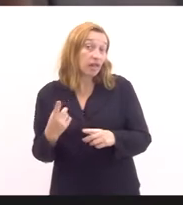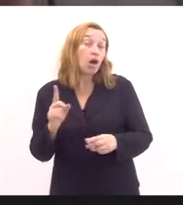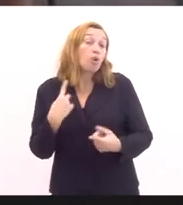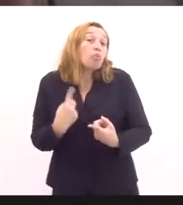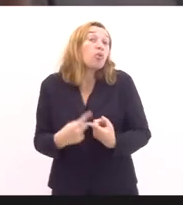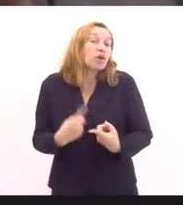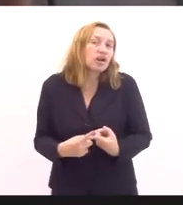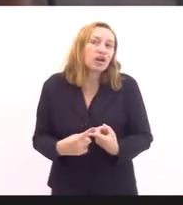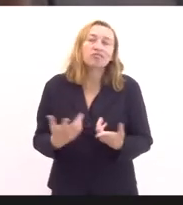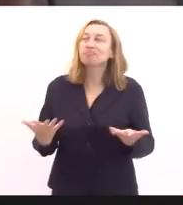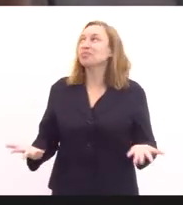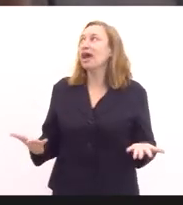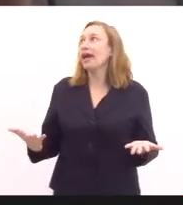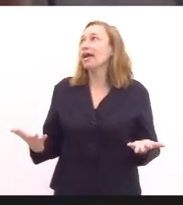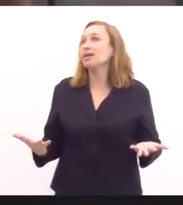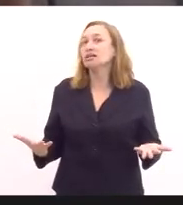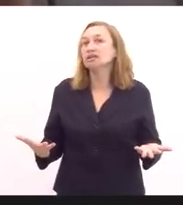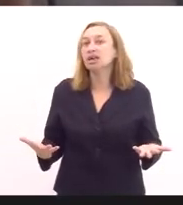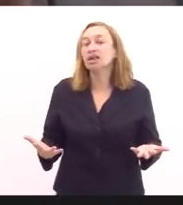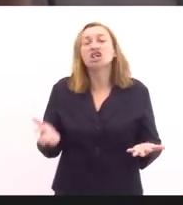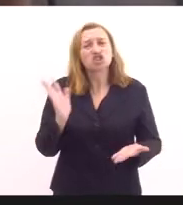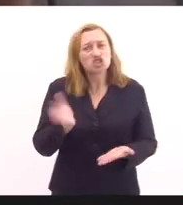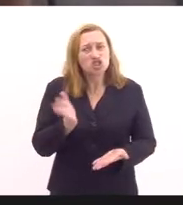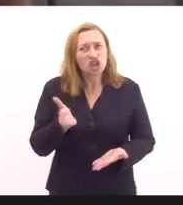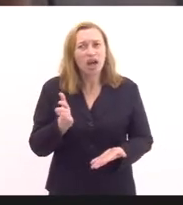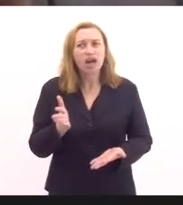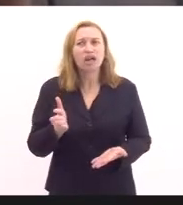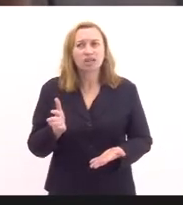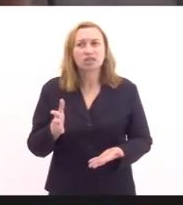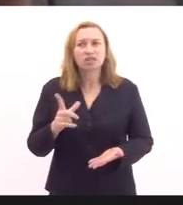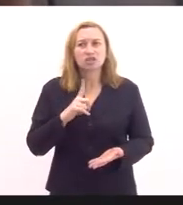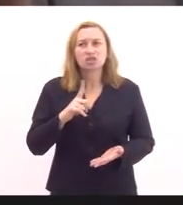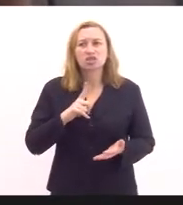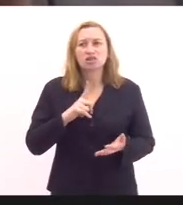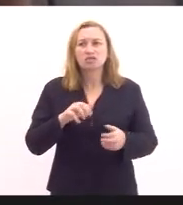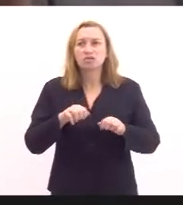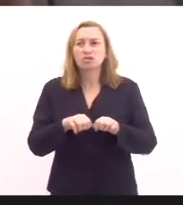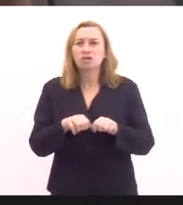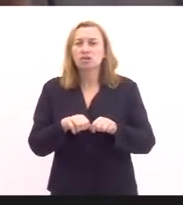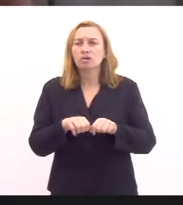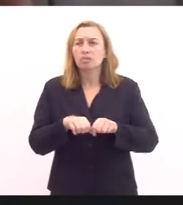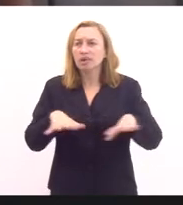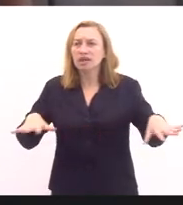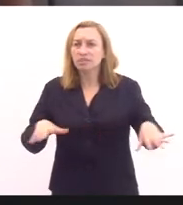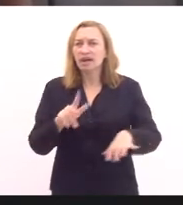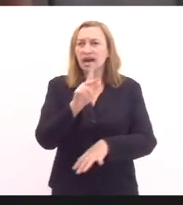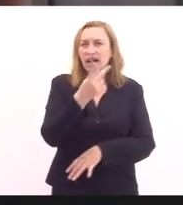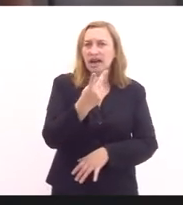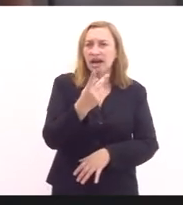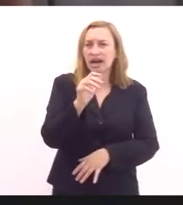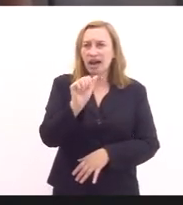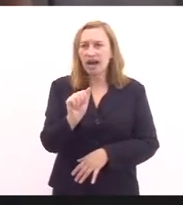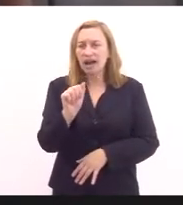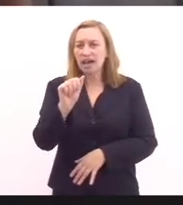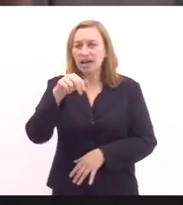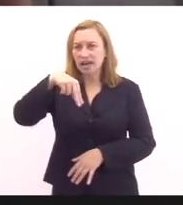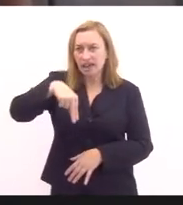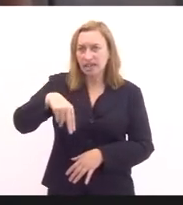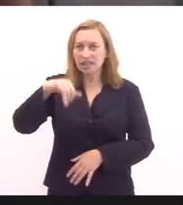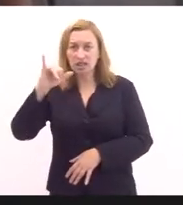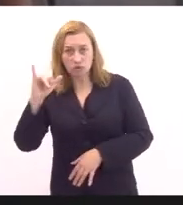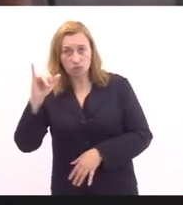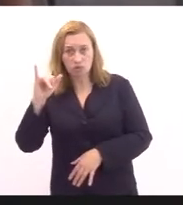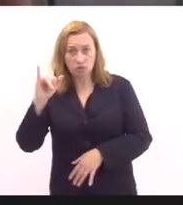porque é a gente já tinha passado numa poderia de H1 N1 né que a população materna sofreu muito